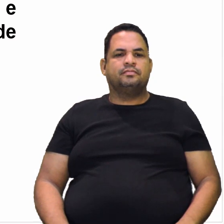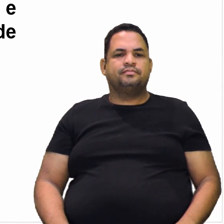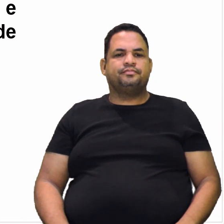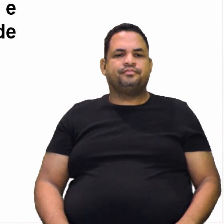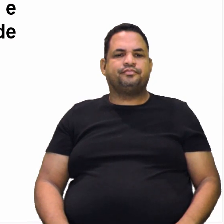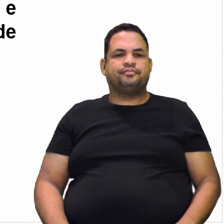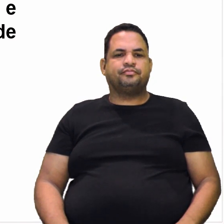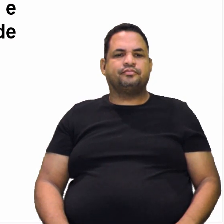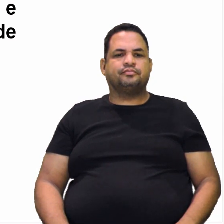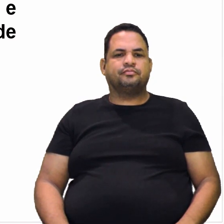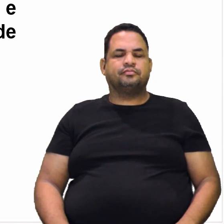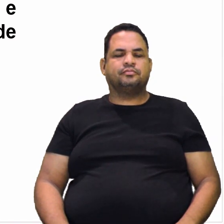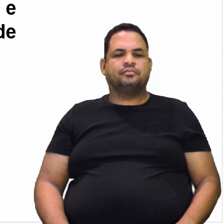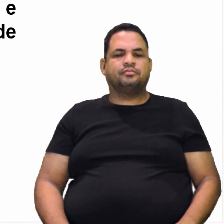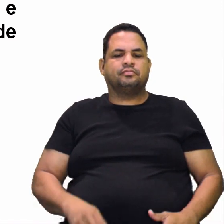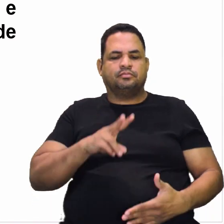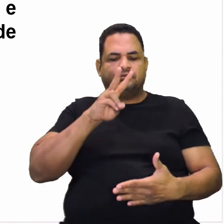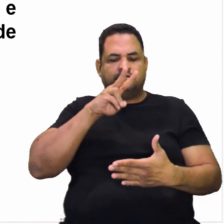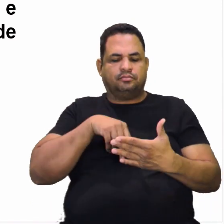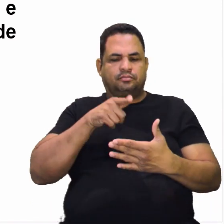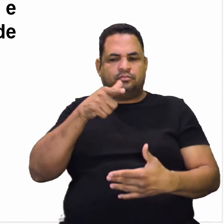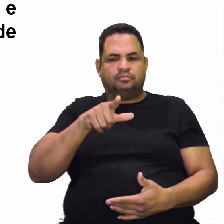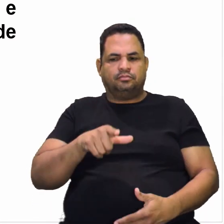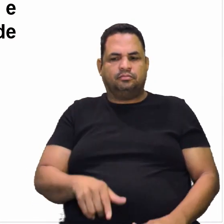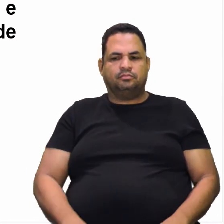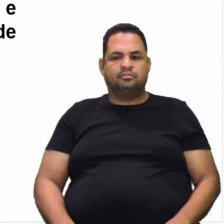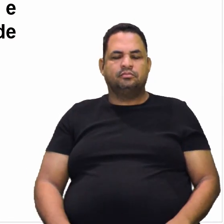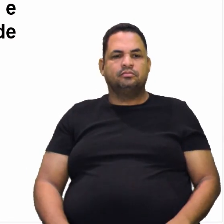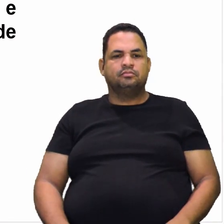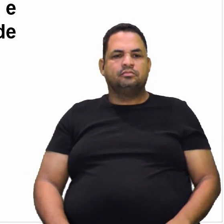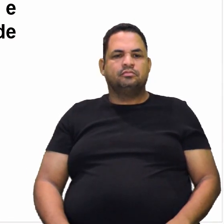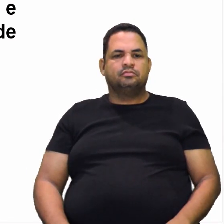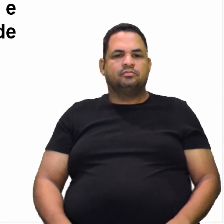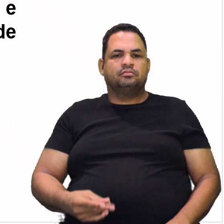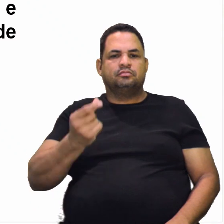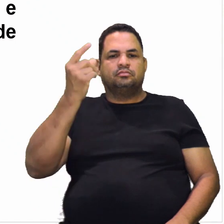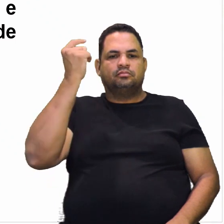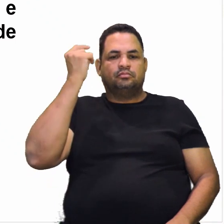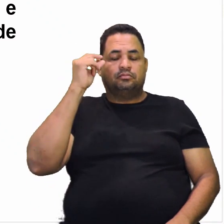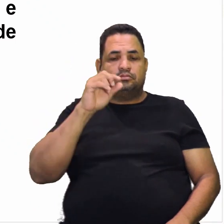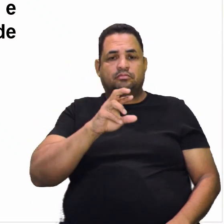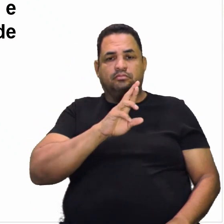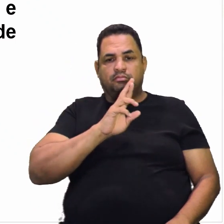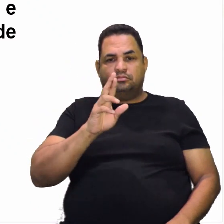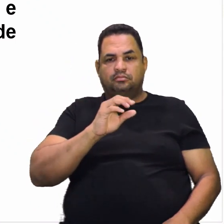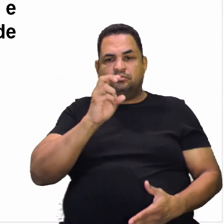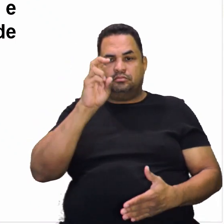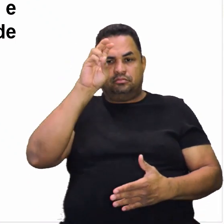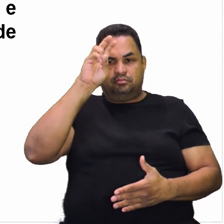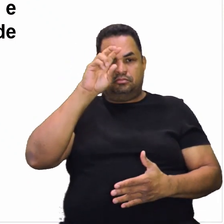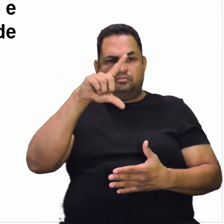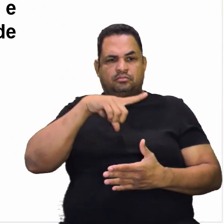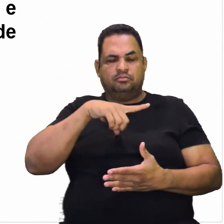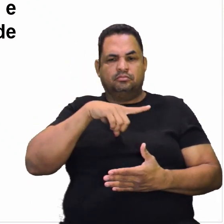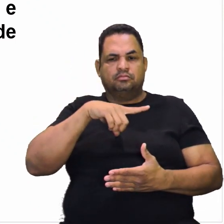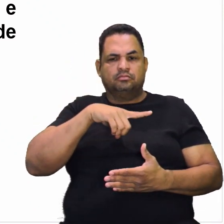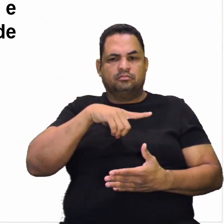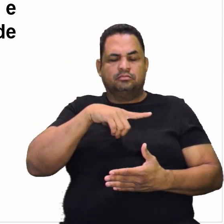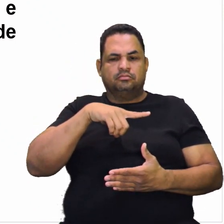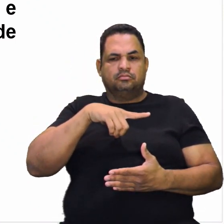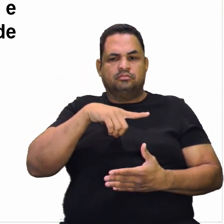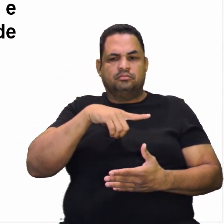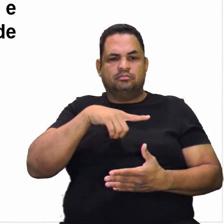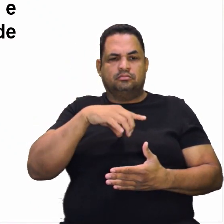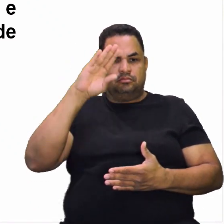Então a gente lê novamente. Ó. A antiga religião egípcia consistia na crença